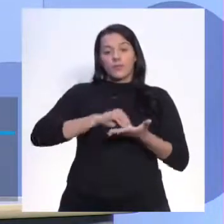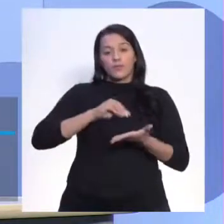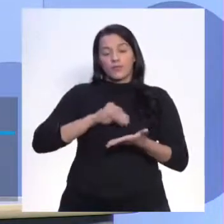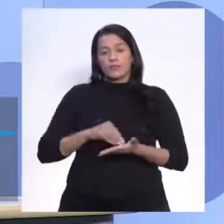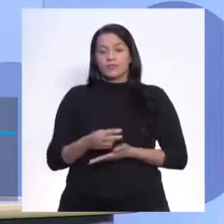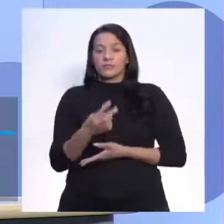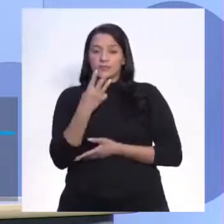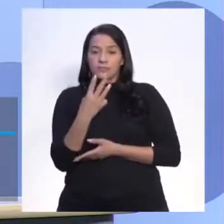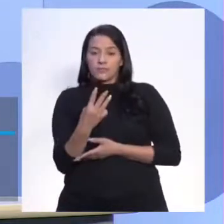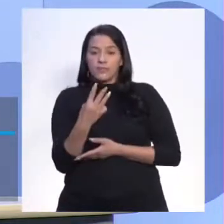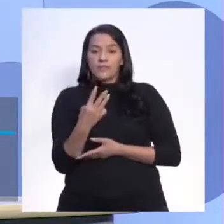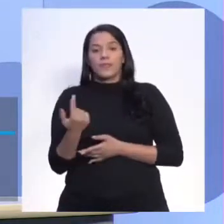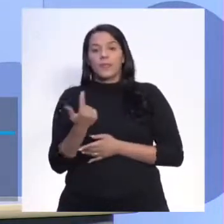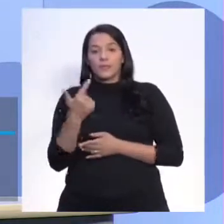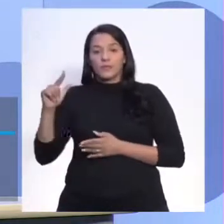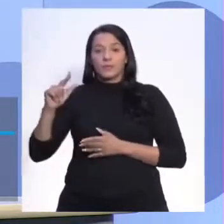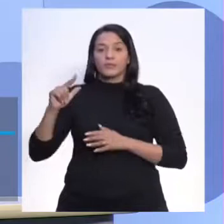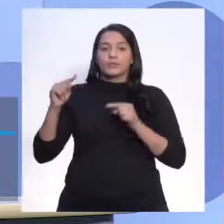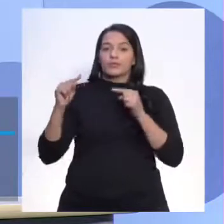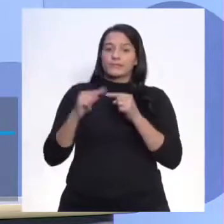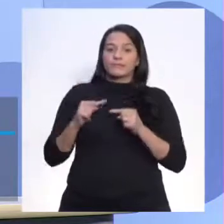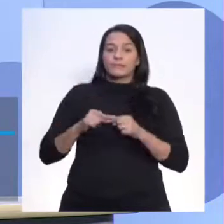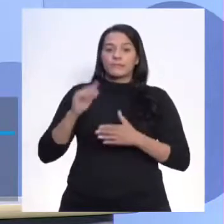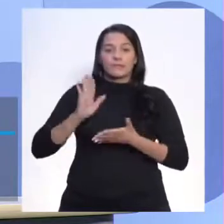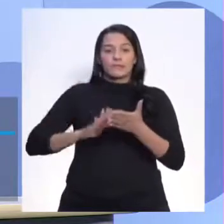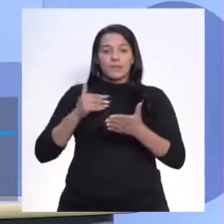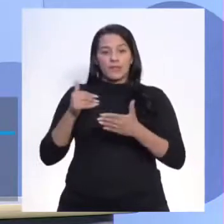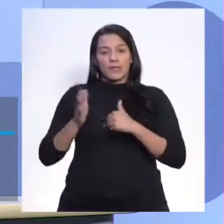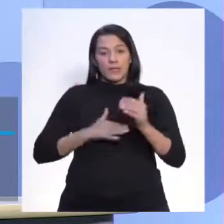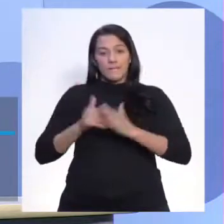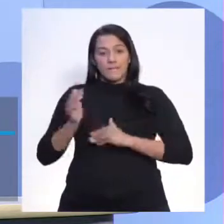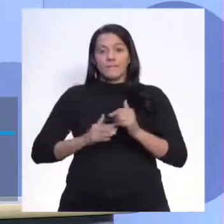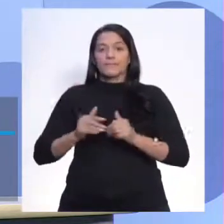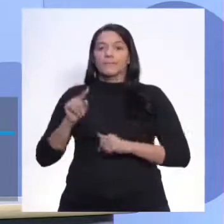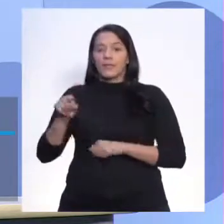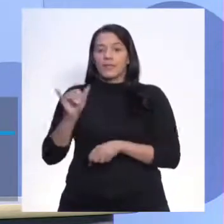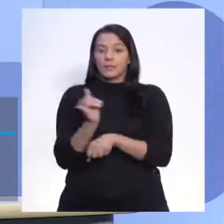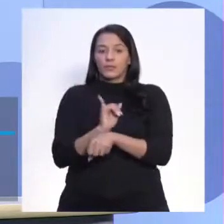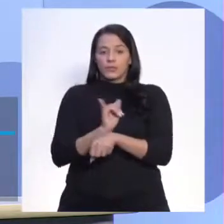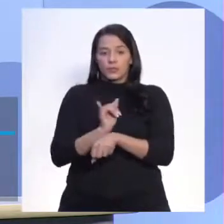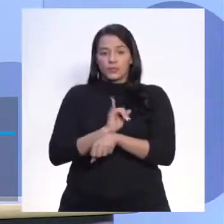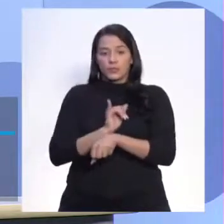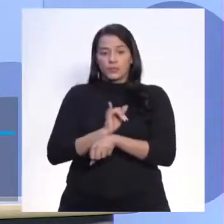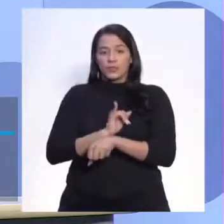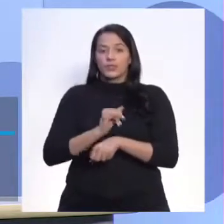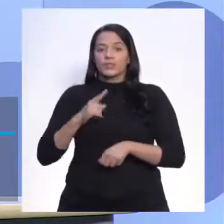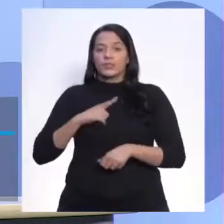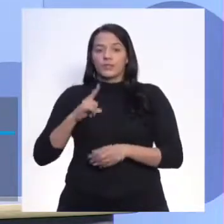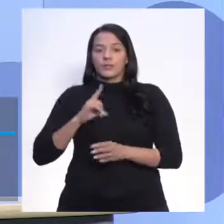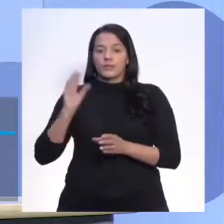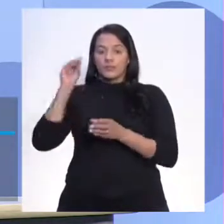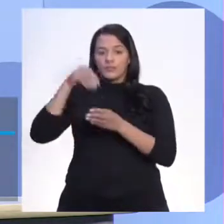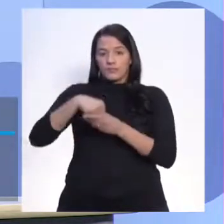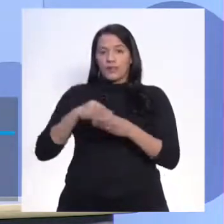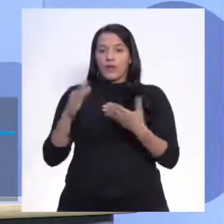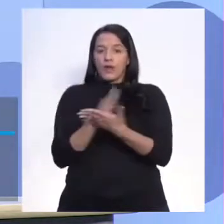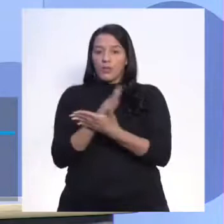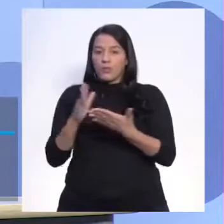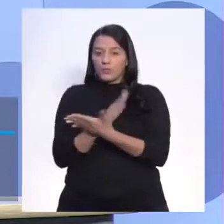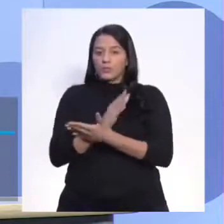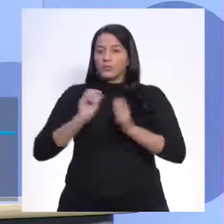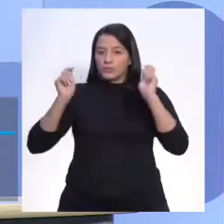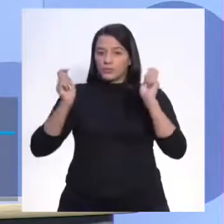e algumas habilidades do 4º bimestre. Essas aulas estão lá no YouTube, nos conteúdos integrados. Algumas aulas já